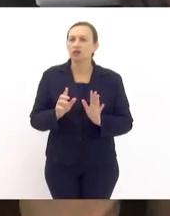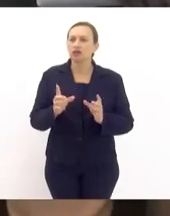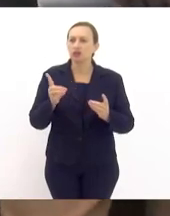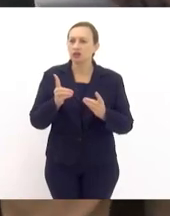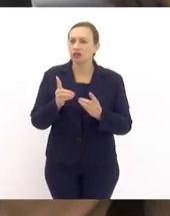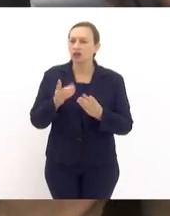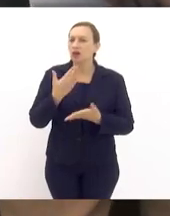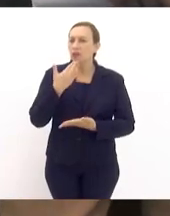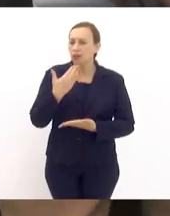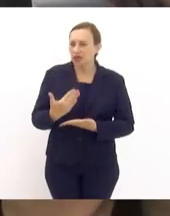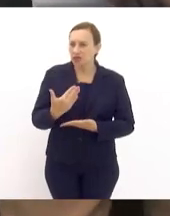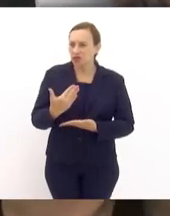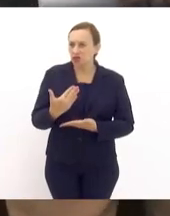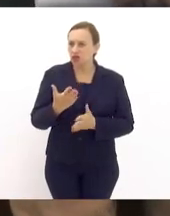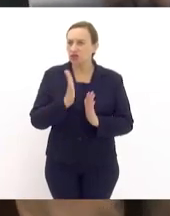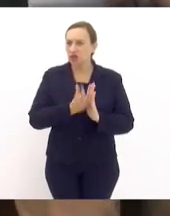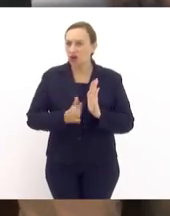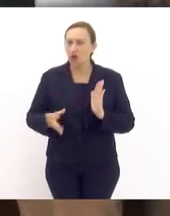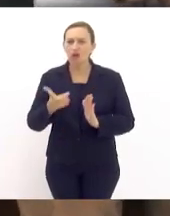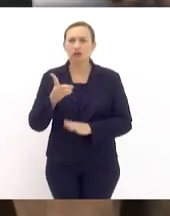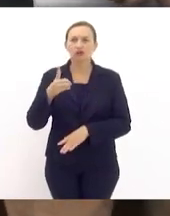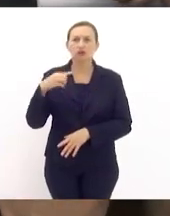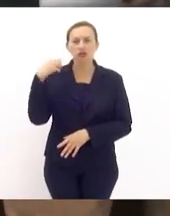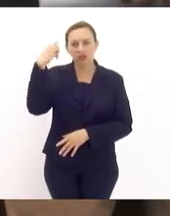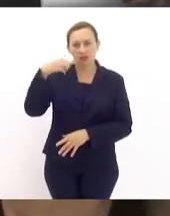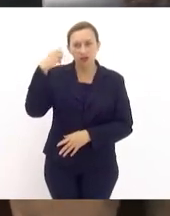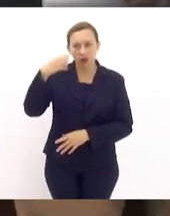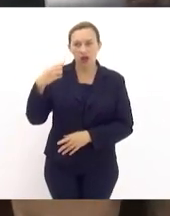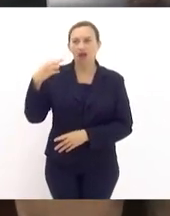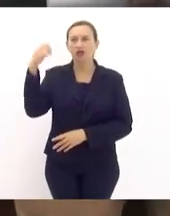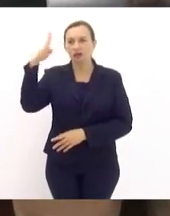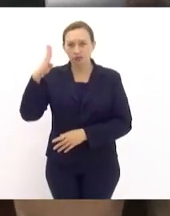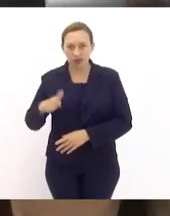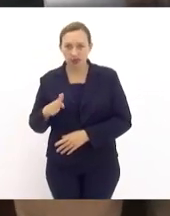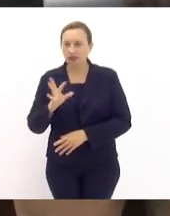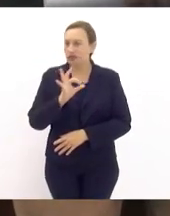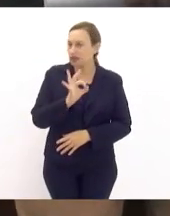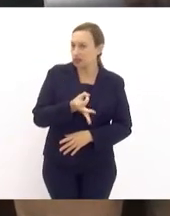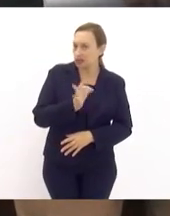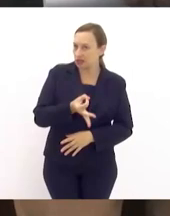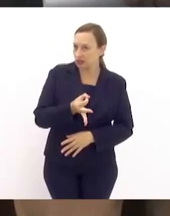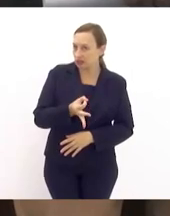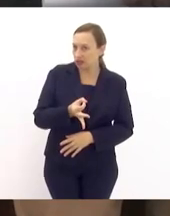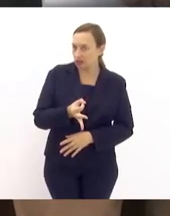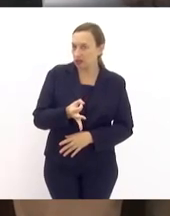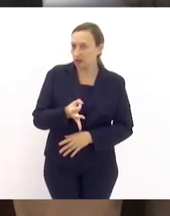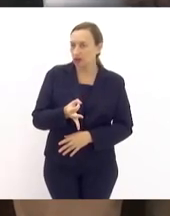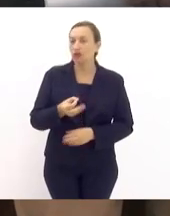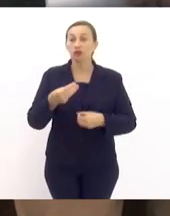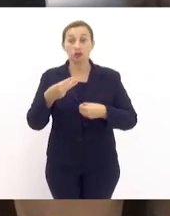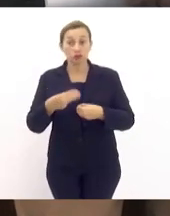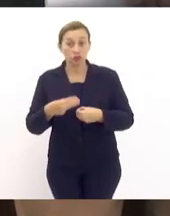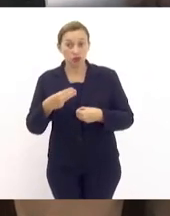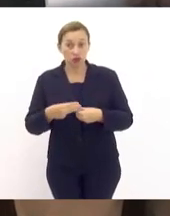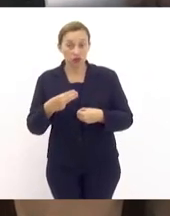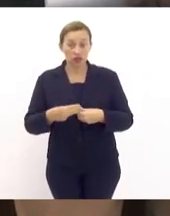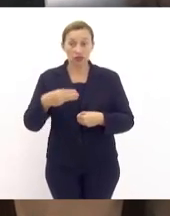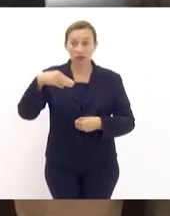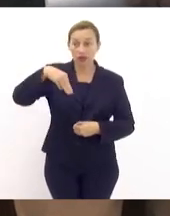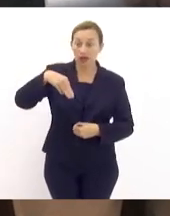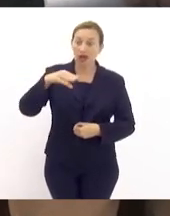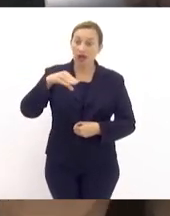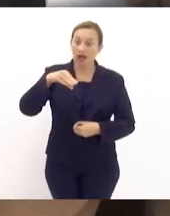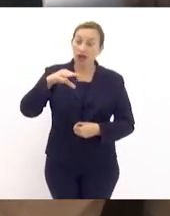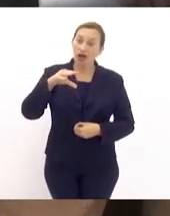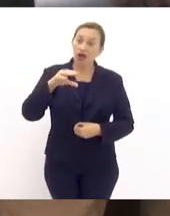um pedido da Ordem dos Advogados do Brasil, exatamente da seção do município de Cachoeiros de Macacu,